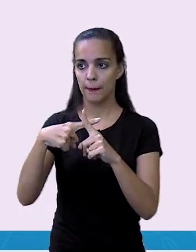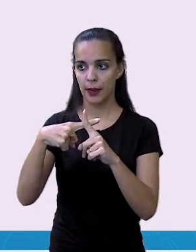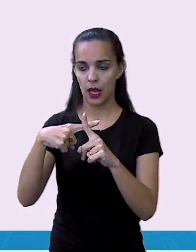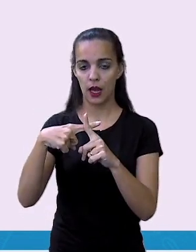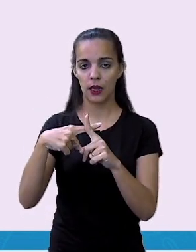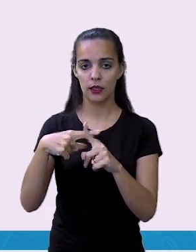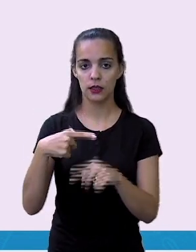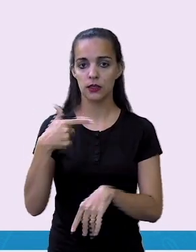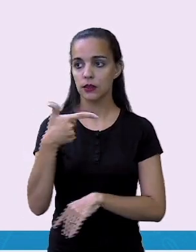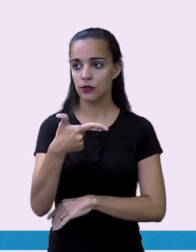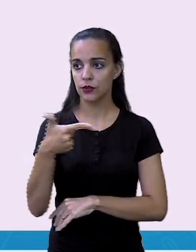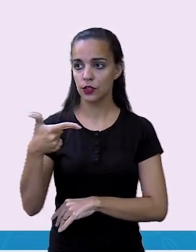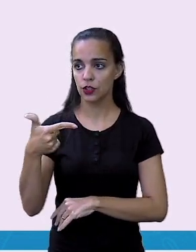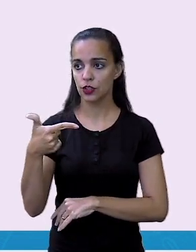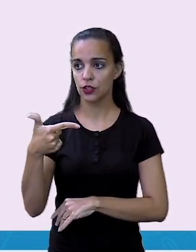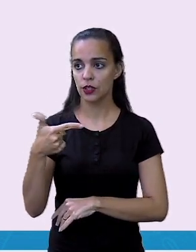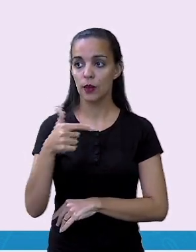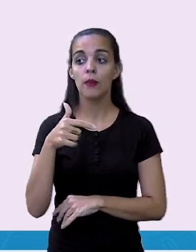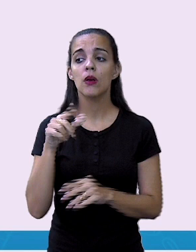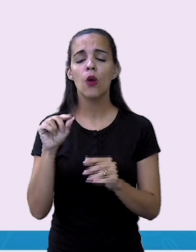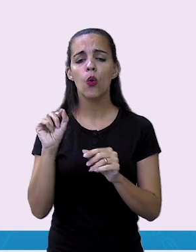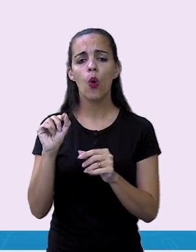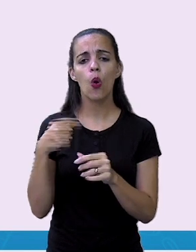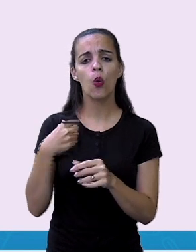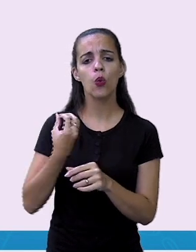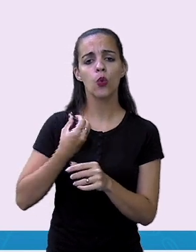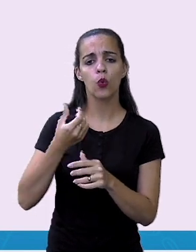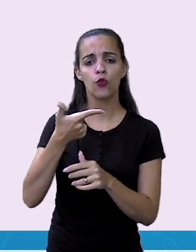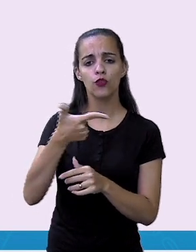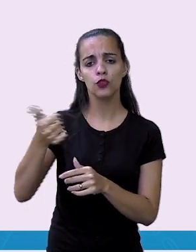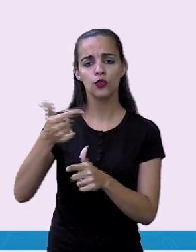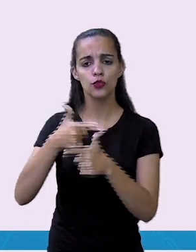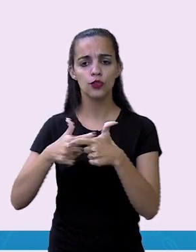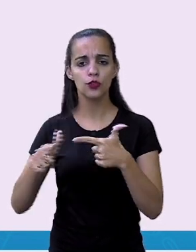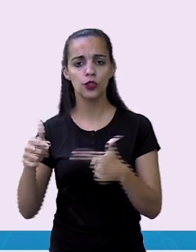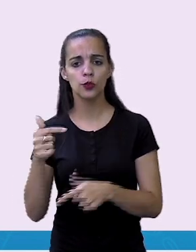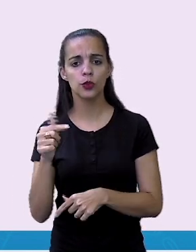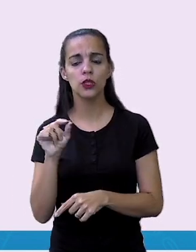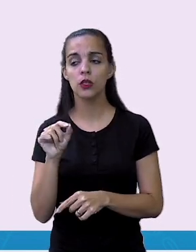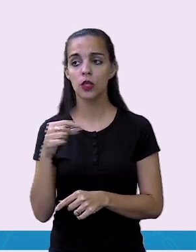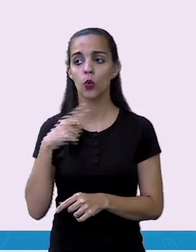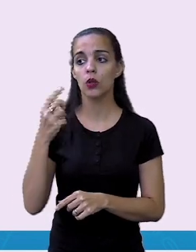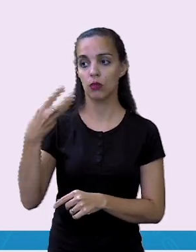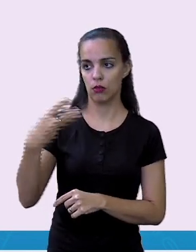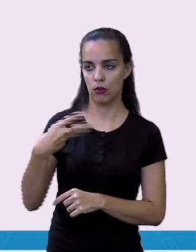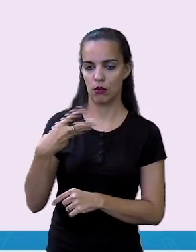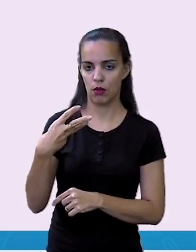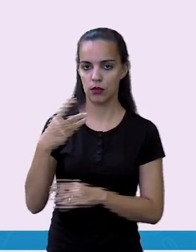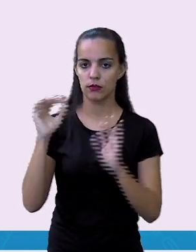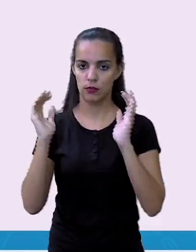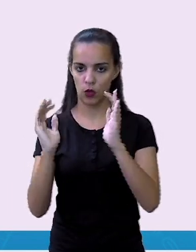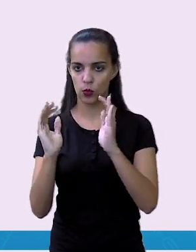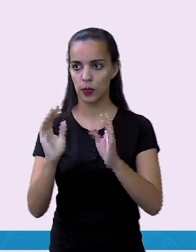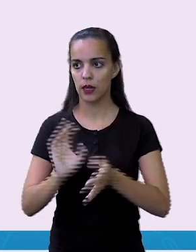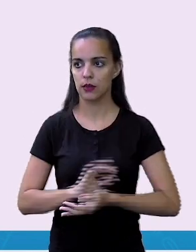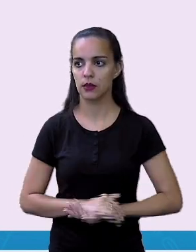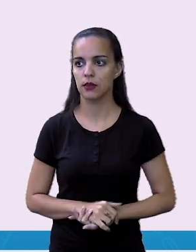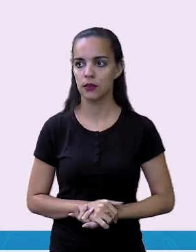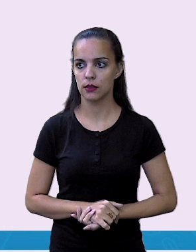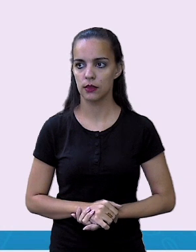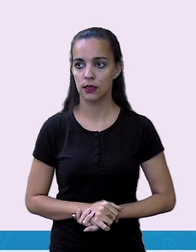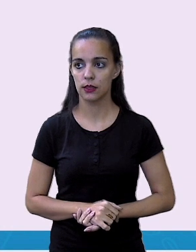21 dividido por 7 dá 3. Então, o que é que nós temos aqui? Nós temos que a